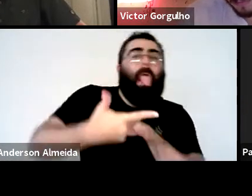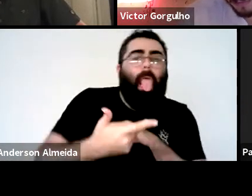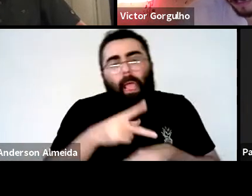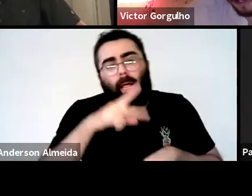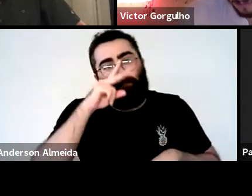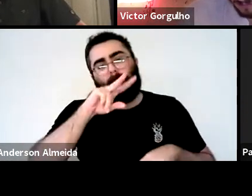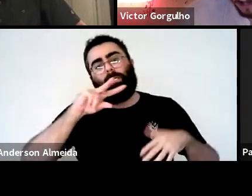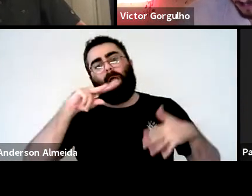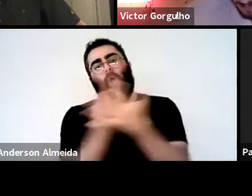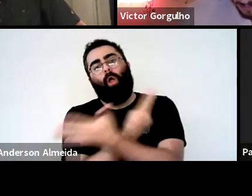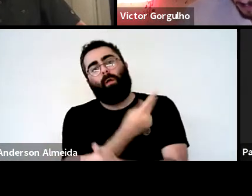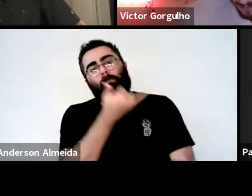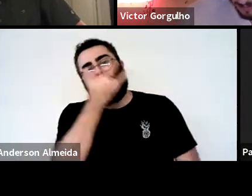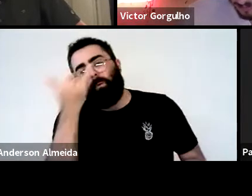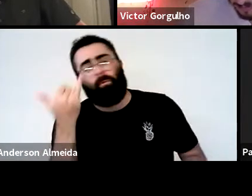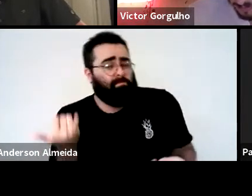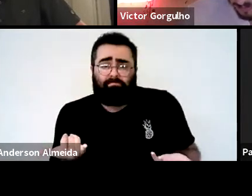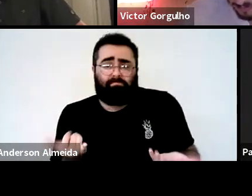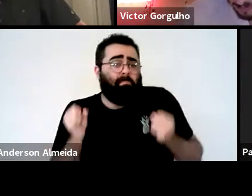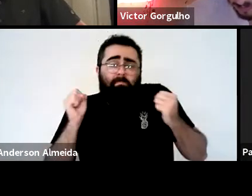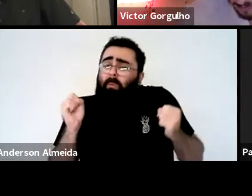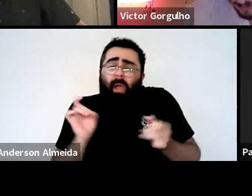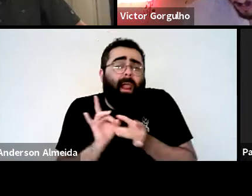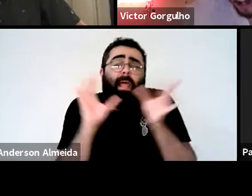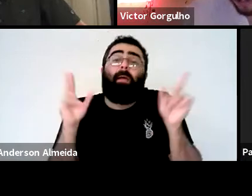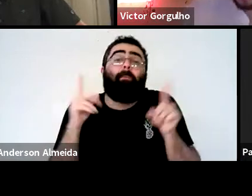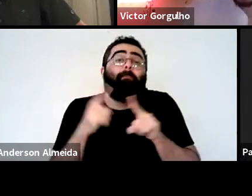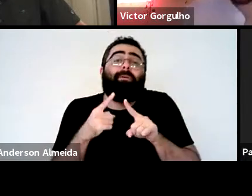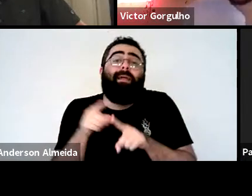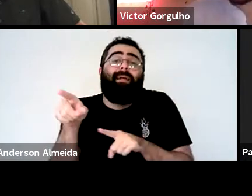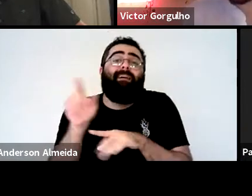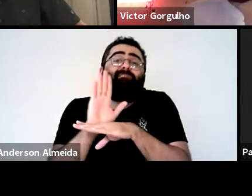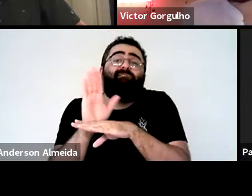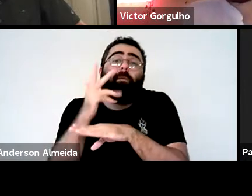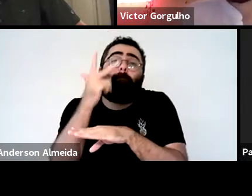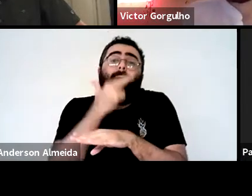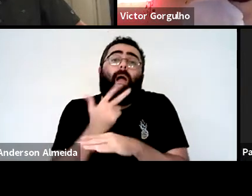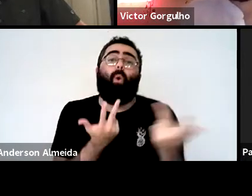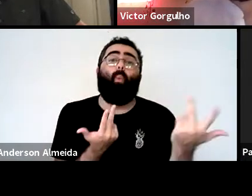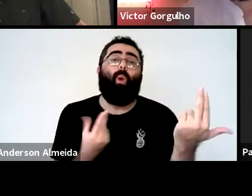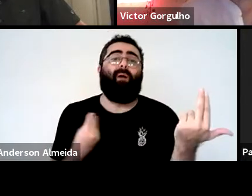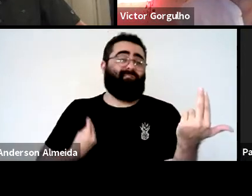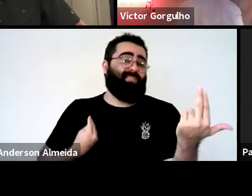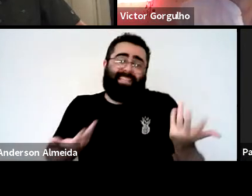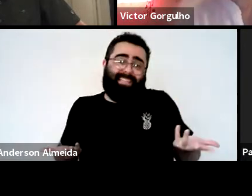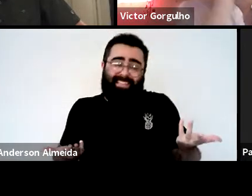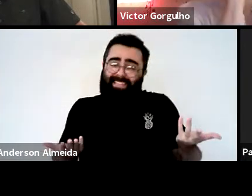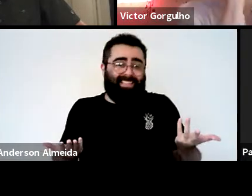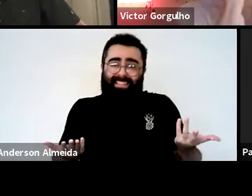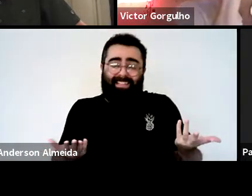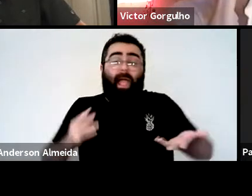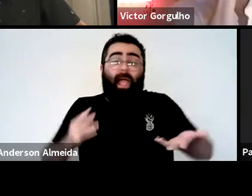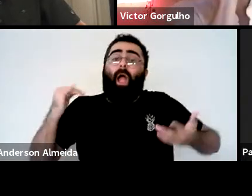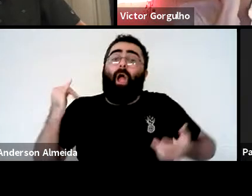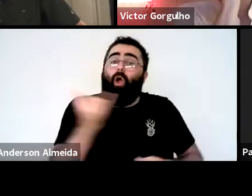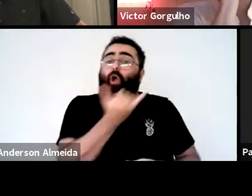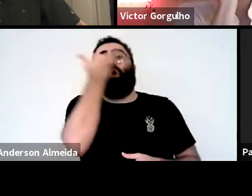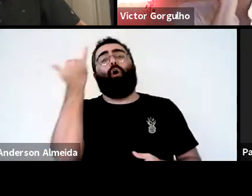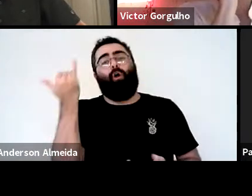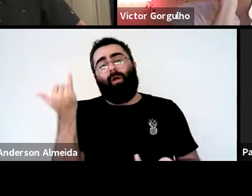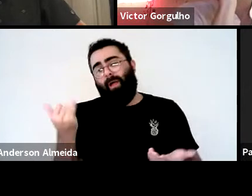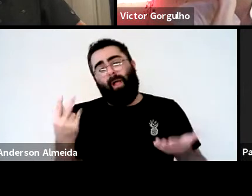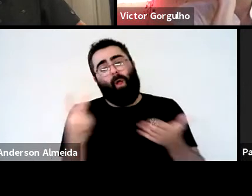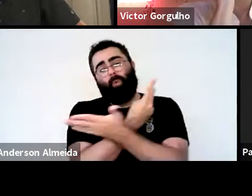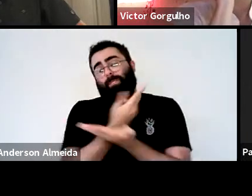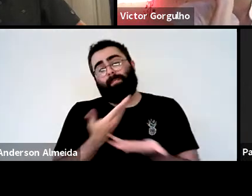esse momento do imprevisível, de tropeçar em alguma coisa e, a partir disso, alguma outra coisa fosse aparecer, assim. E